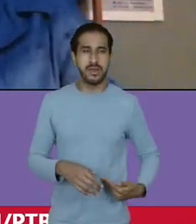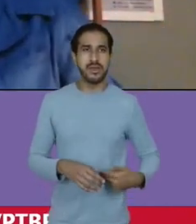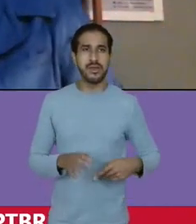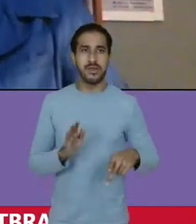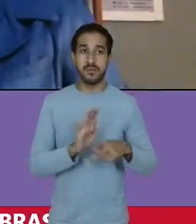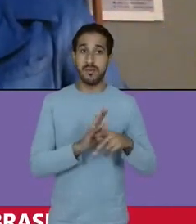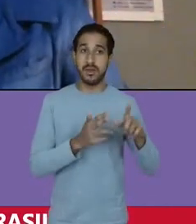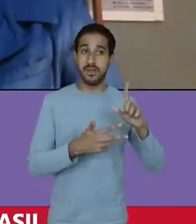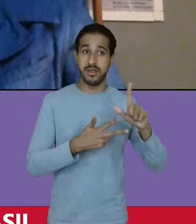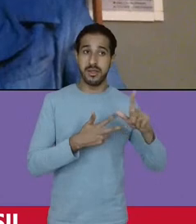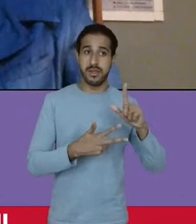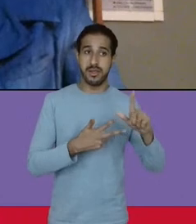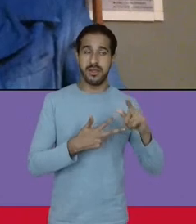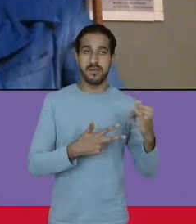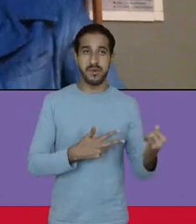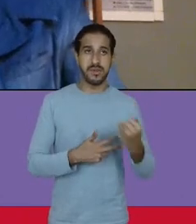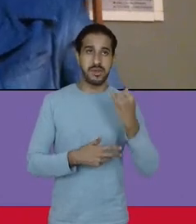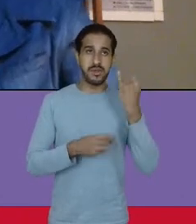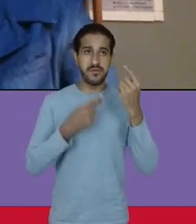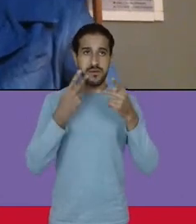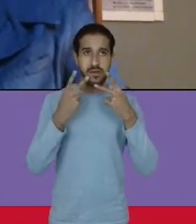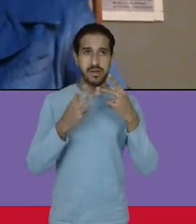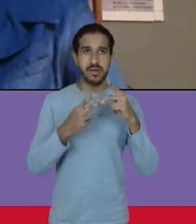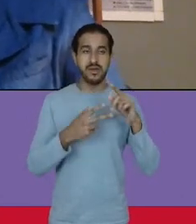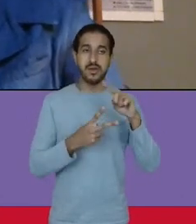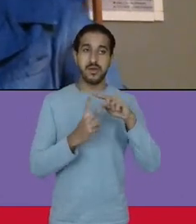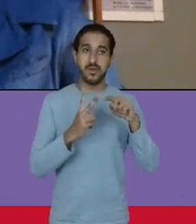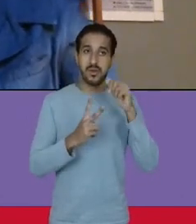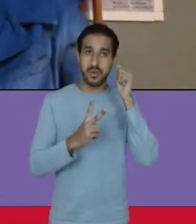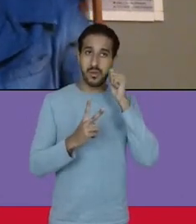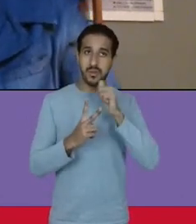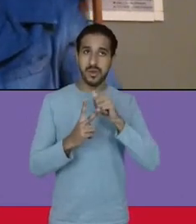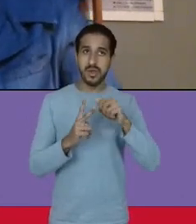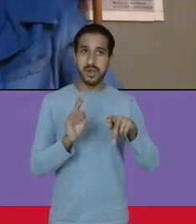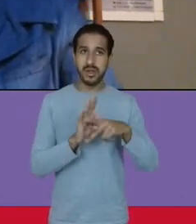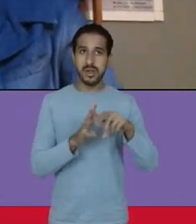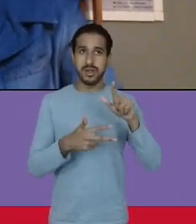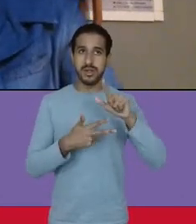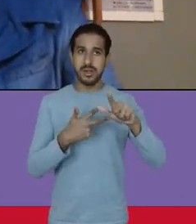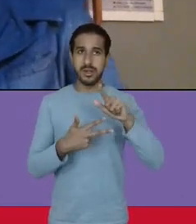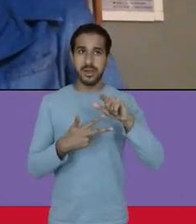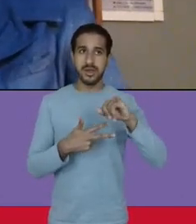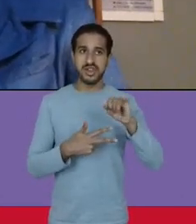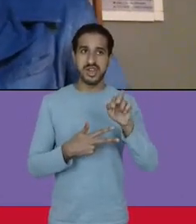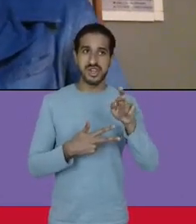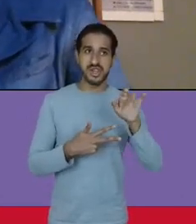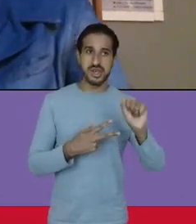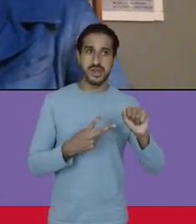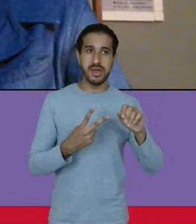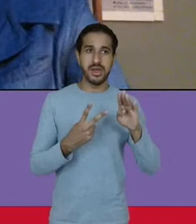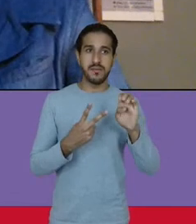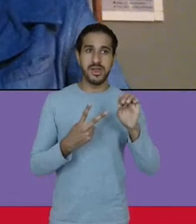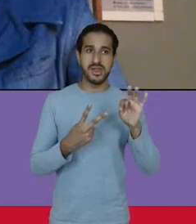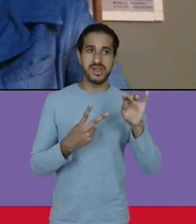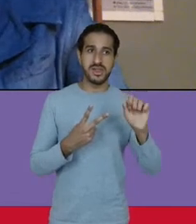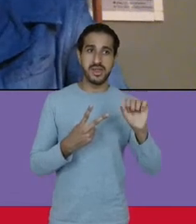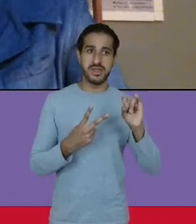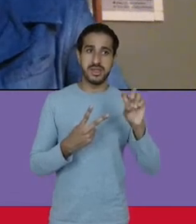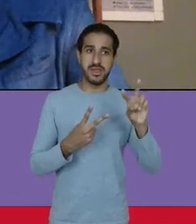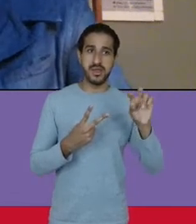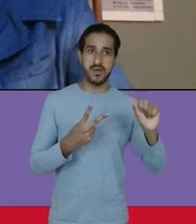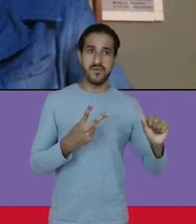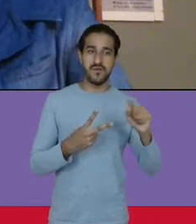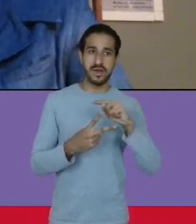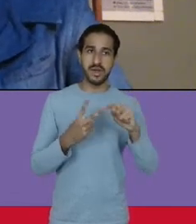do Legislativo, importante ressaltar, vindo de duas mulheres do Legislativo, Sim. né, Jandira Sobralli e Benedita da Silva. E Benedita da